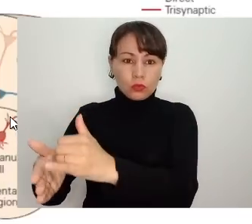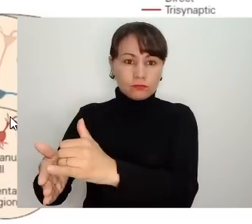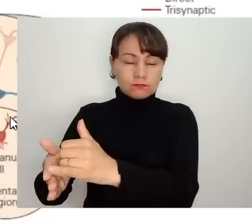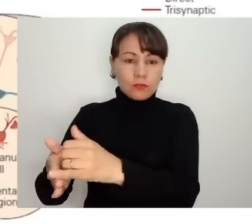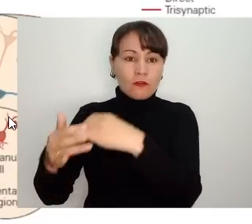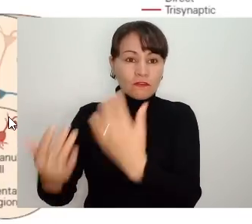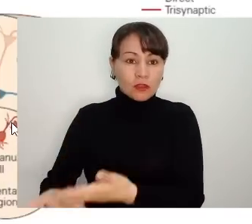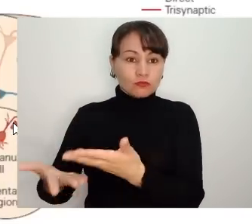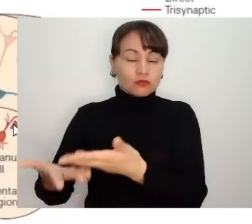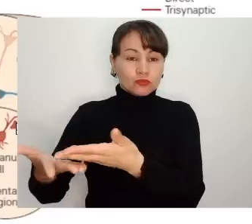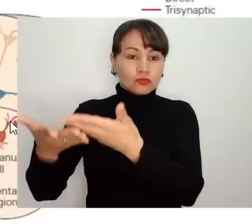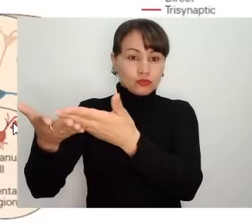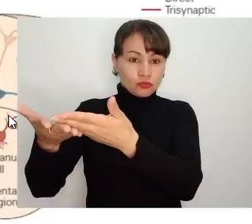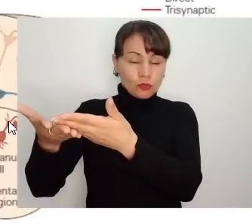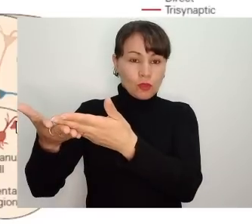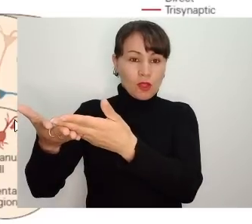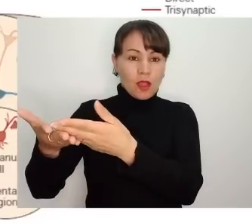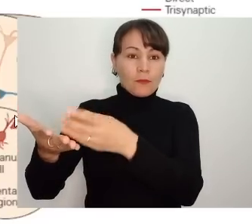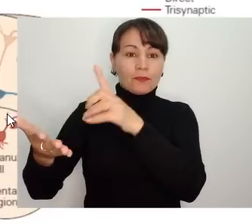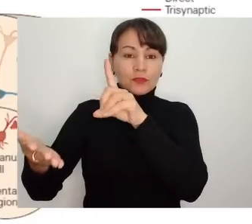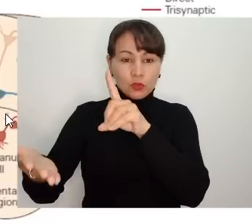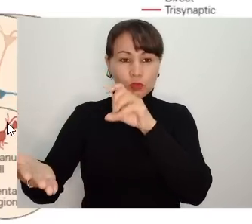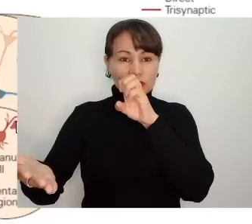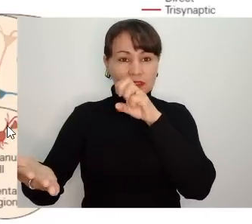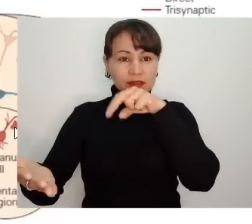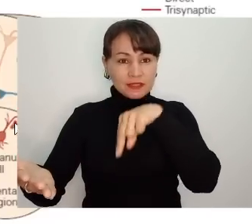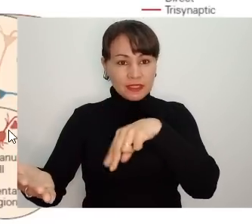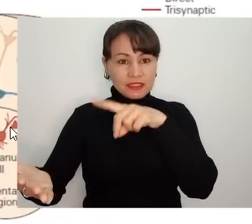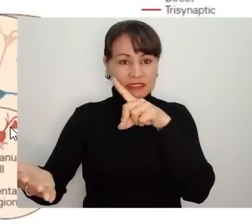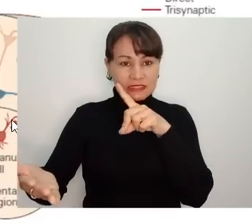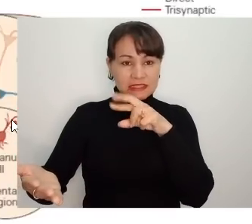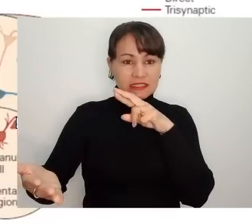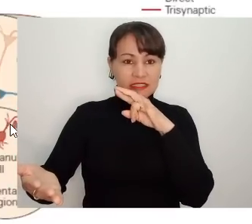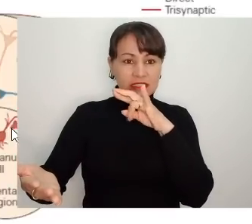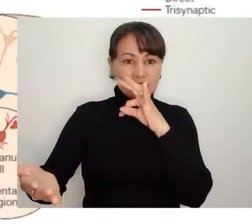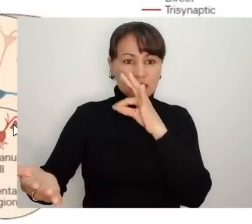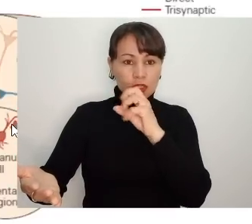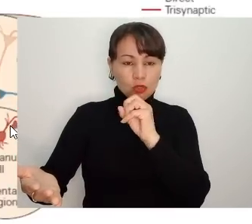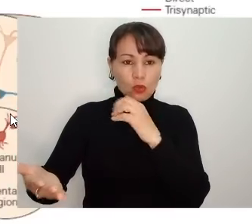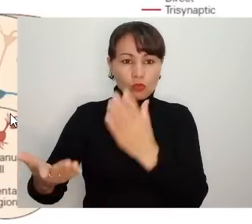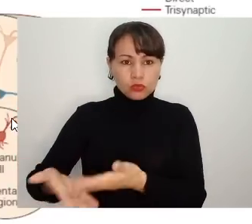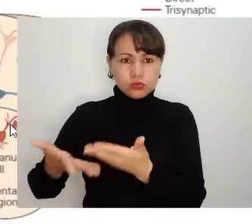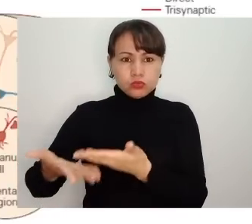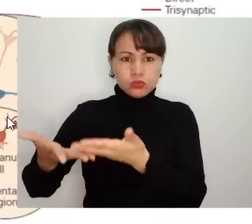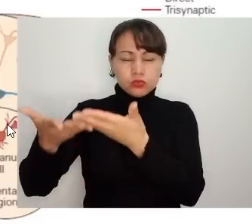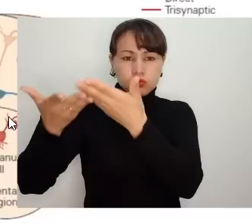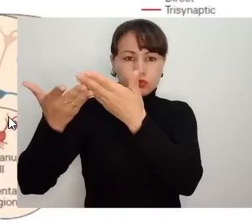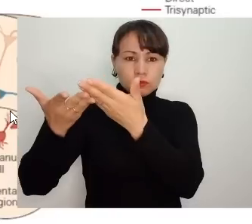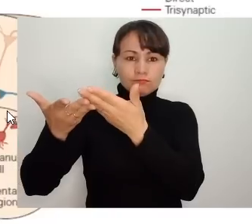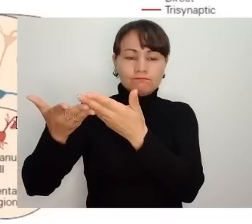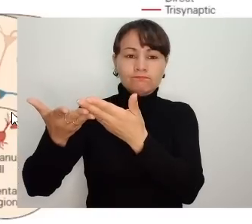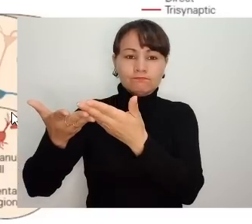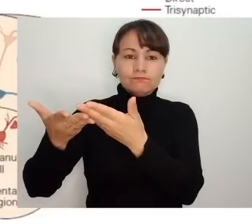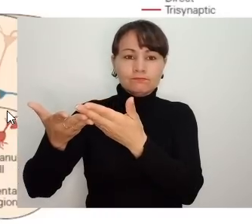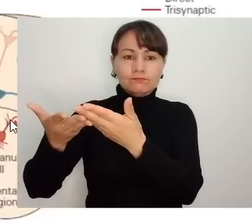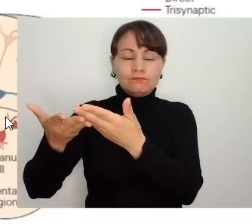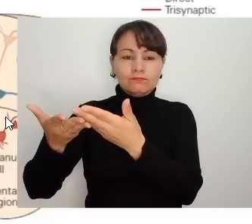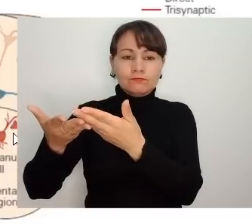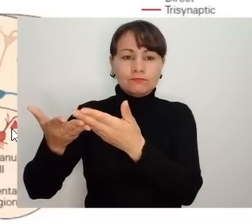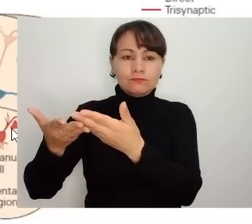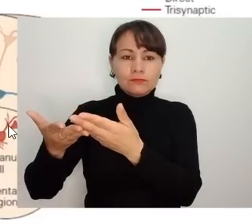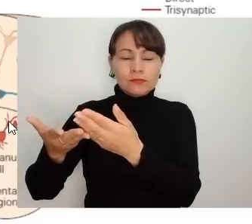denteado, vai estimular o dendrito através de uma sinapse glutamatérgica,